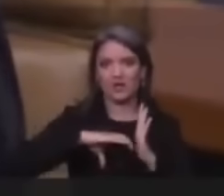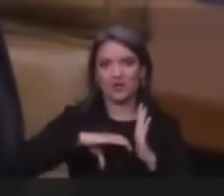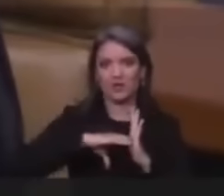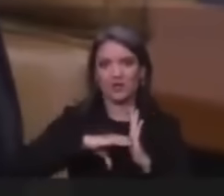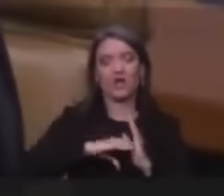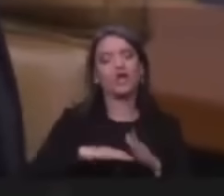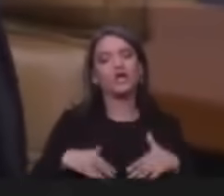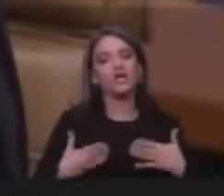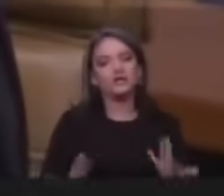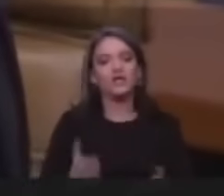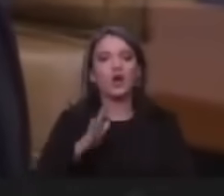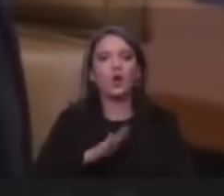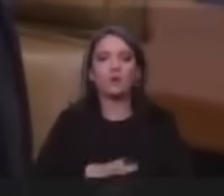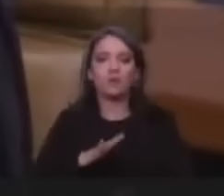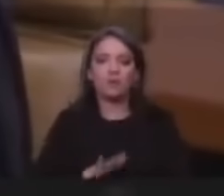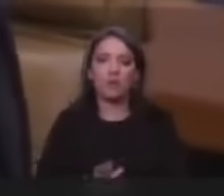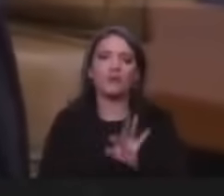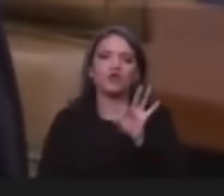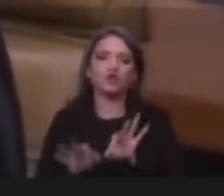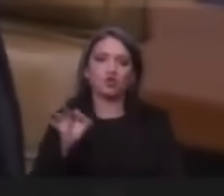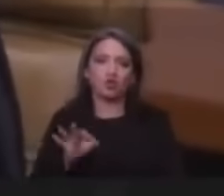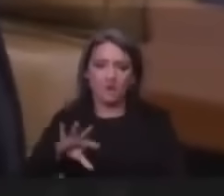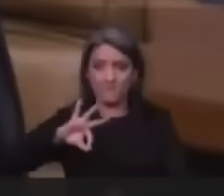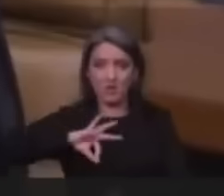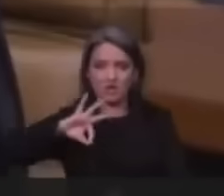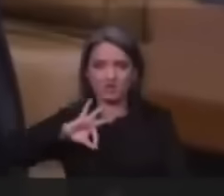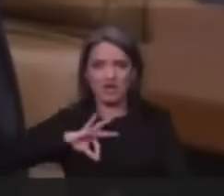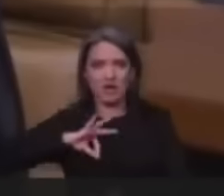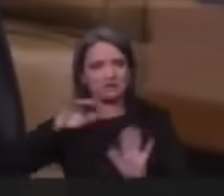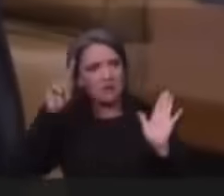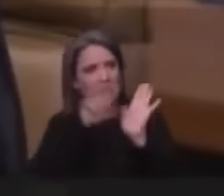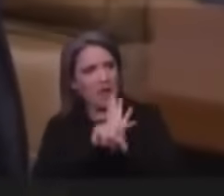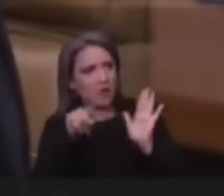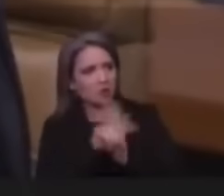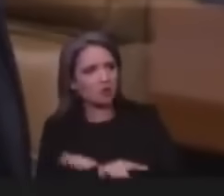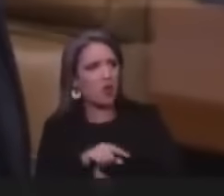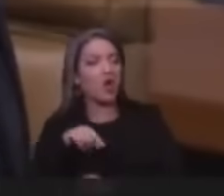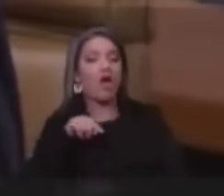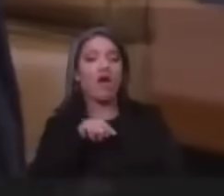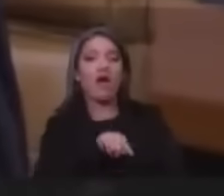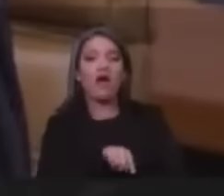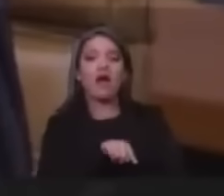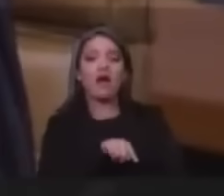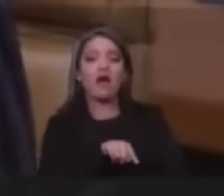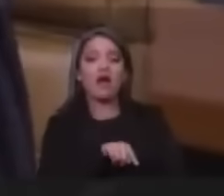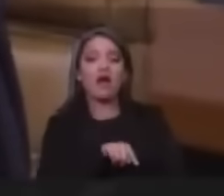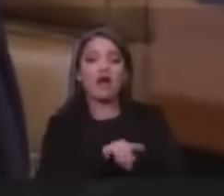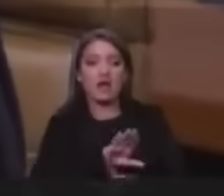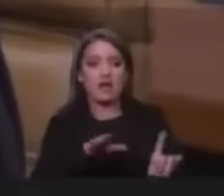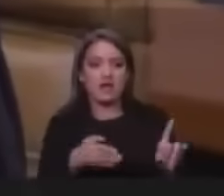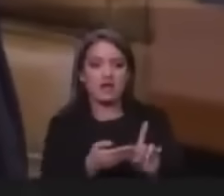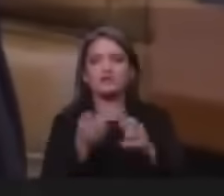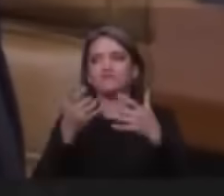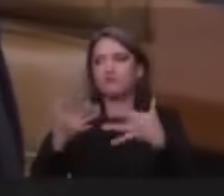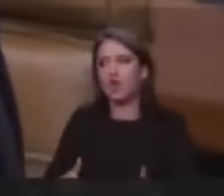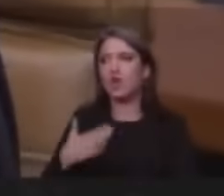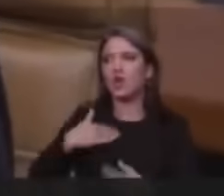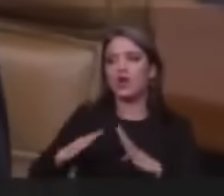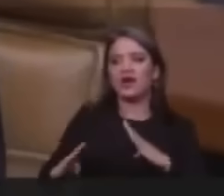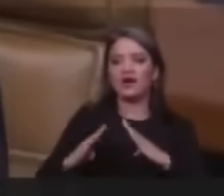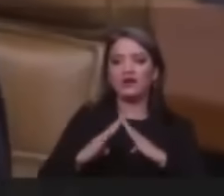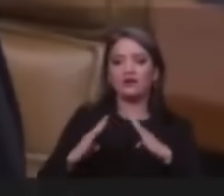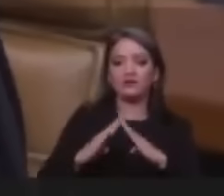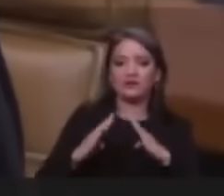em seu interrogatório perante autoridade policial informou é que é morador de Diadema